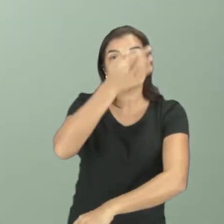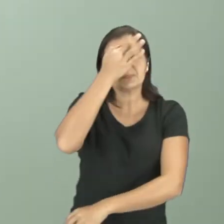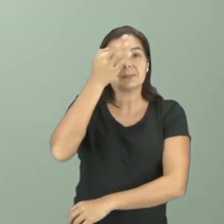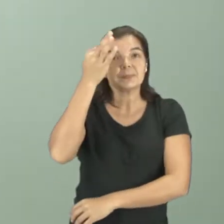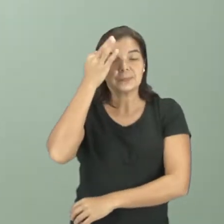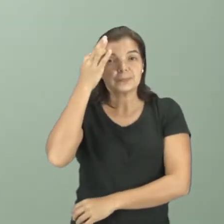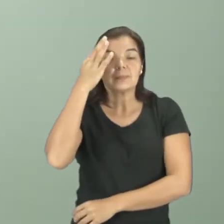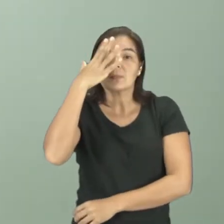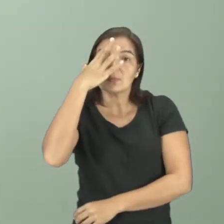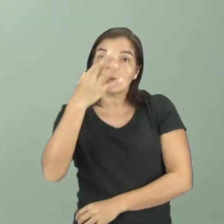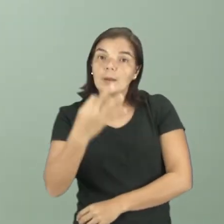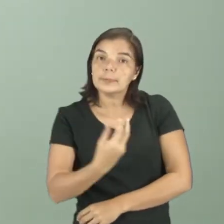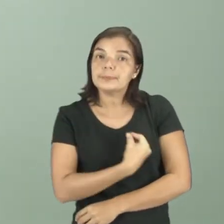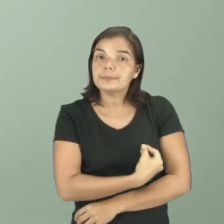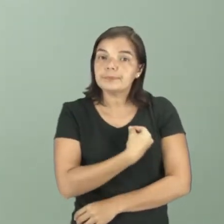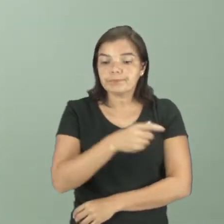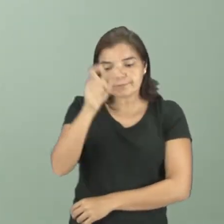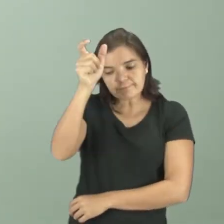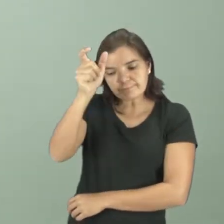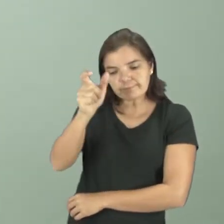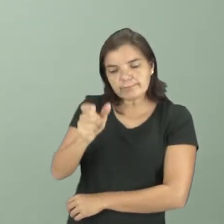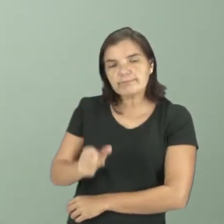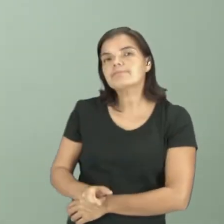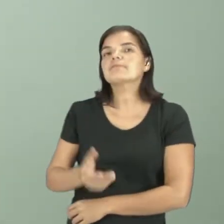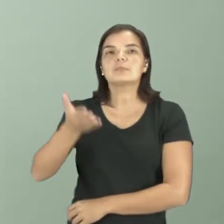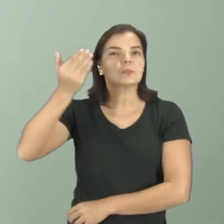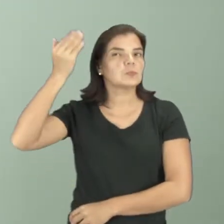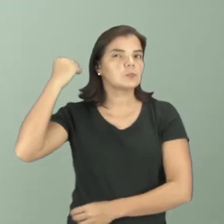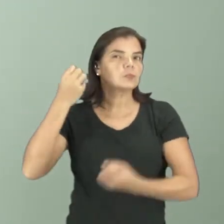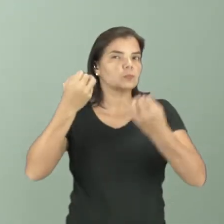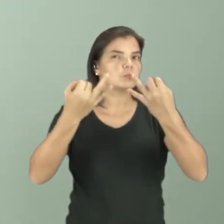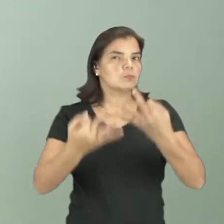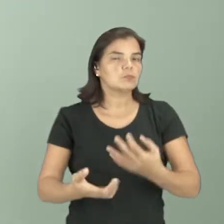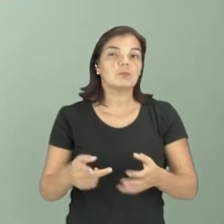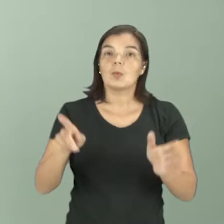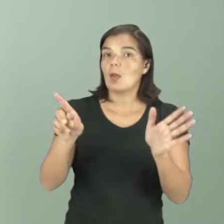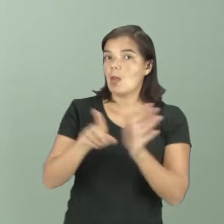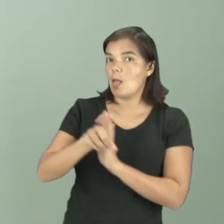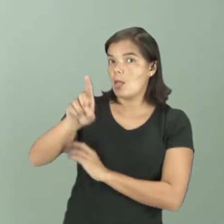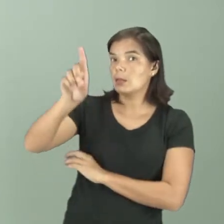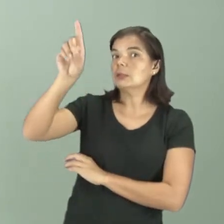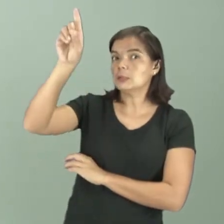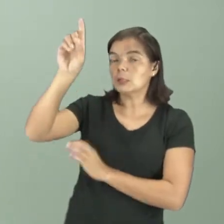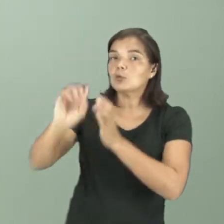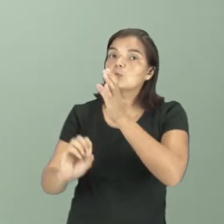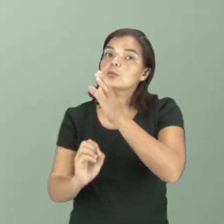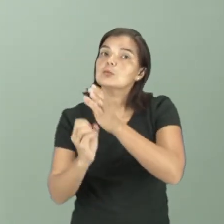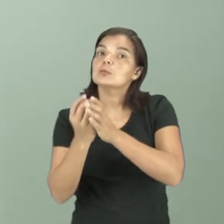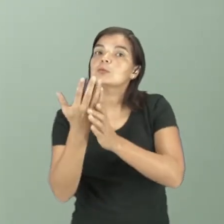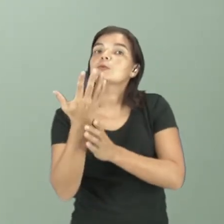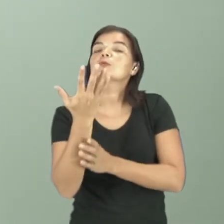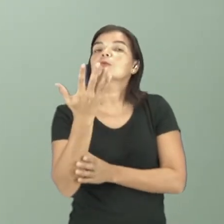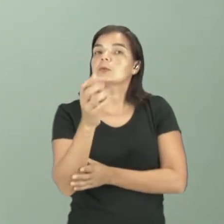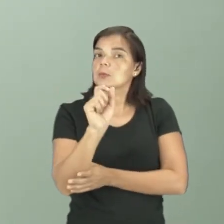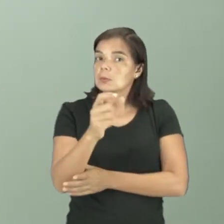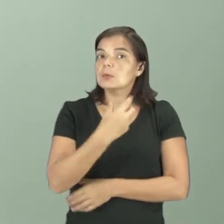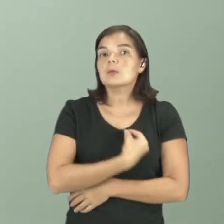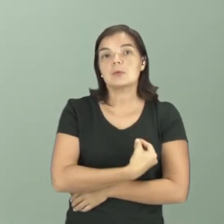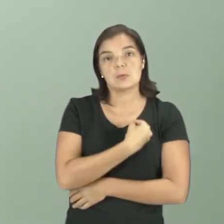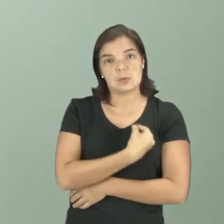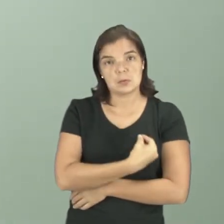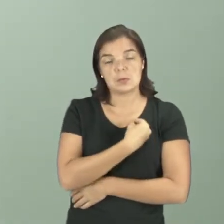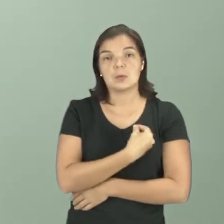que afirma a existência de um ser. Os medievais vão dizer que esse ser é Deus, que deu origem ao que